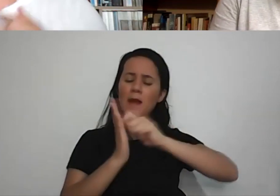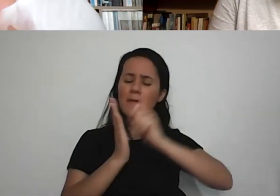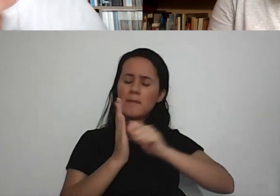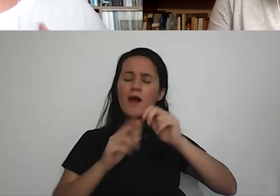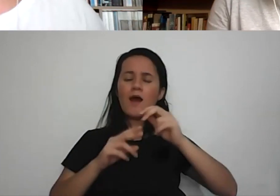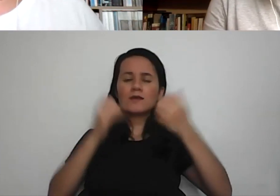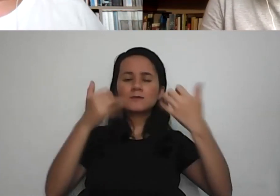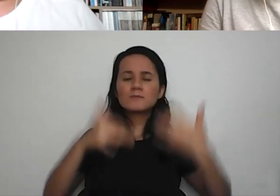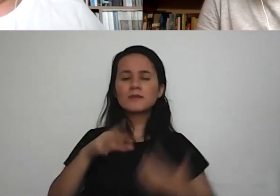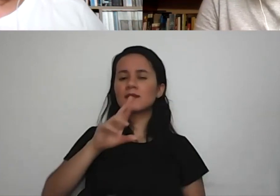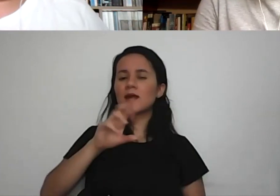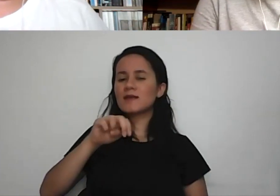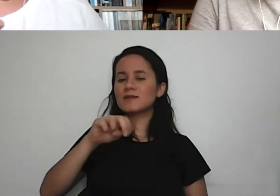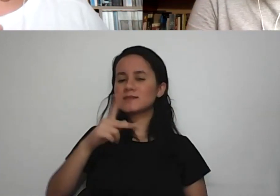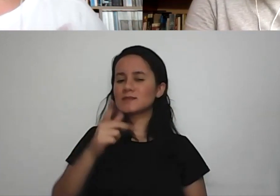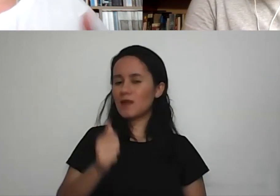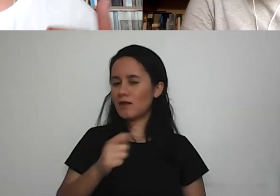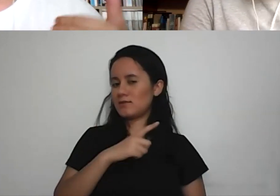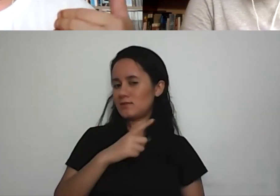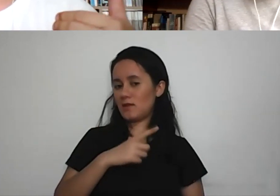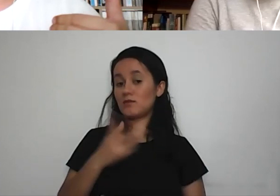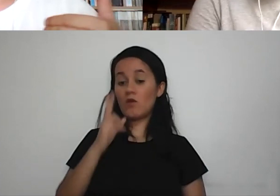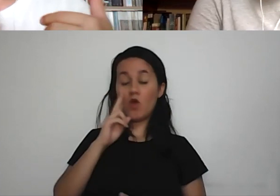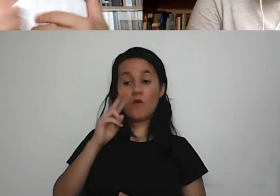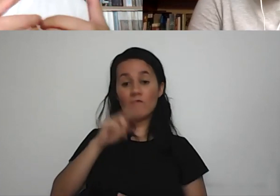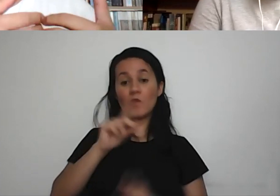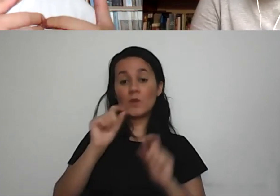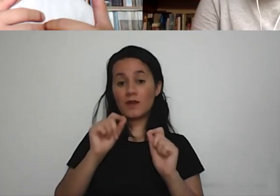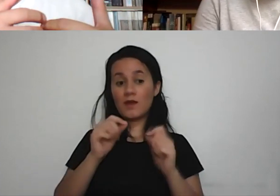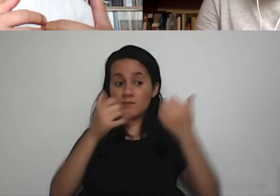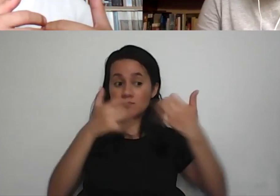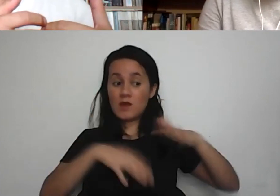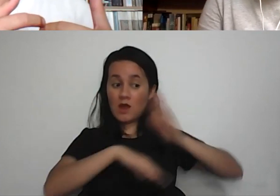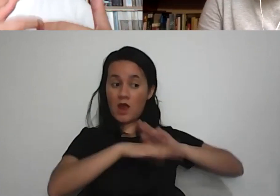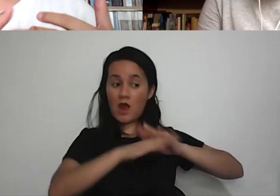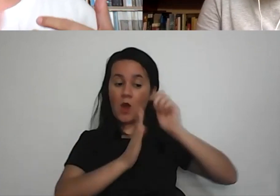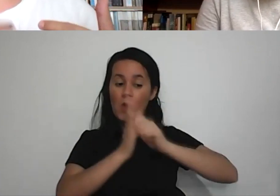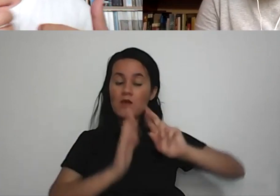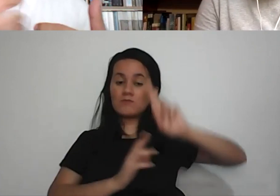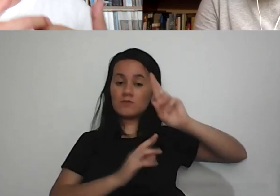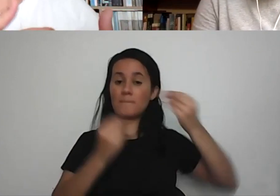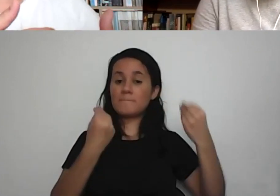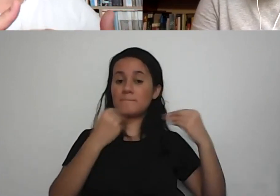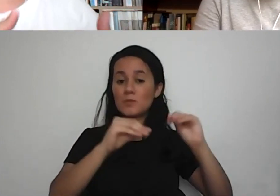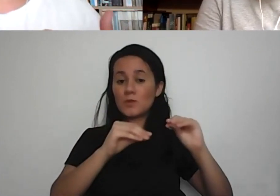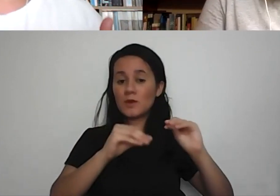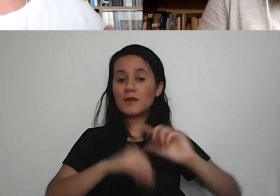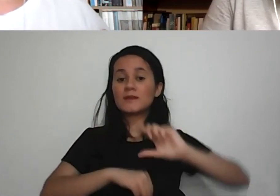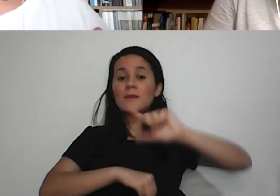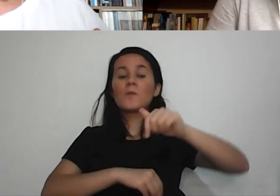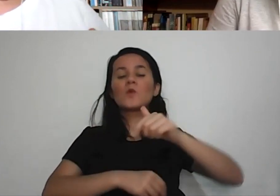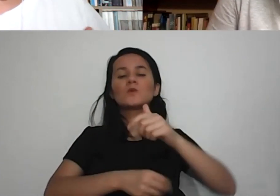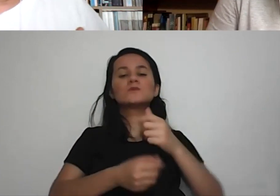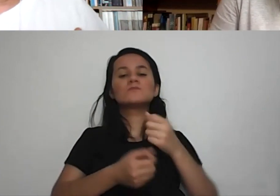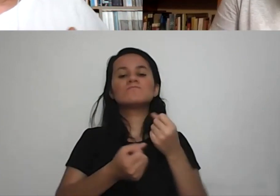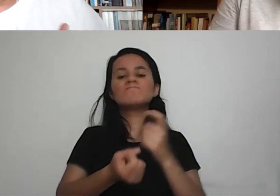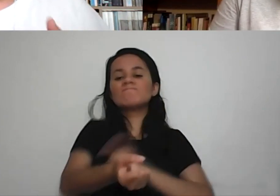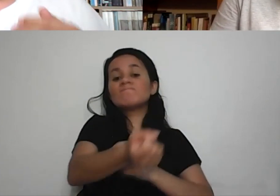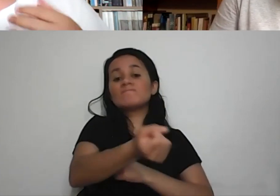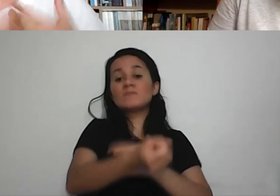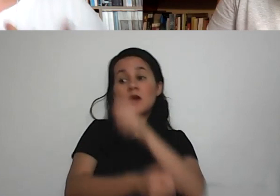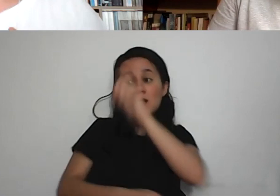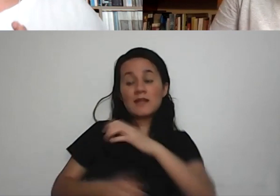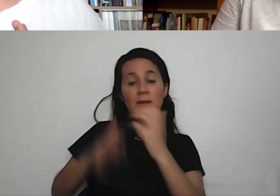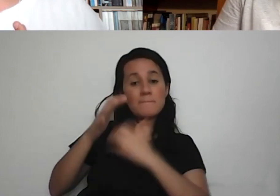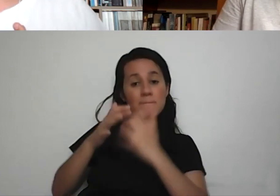eu vejo também um outro lado, que é muito autor cuidando dessa parte da publicação e depois ficando com raiva ou do editor dele, né?